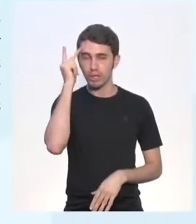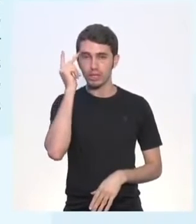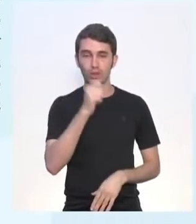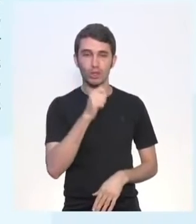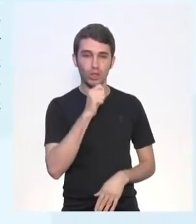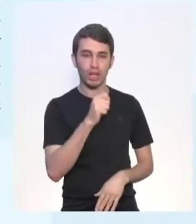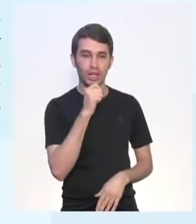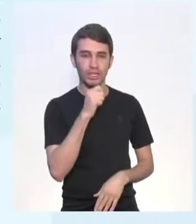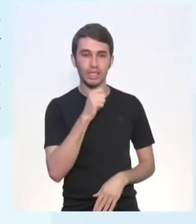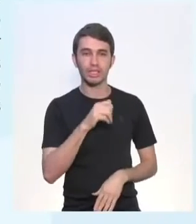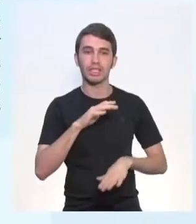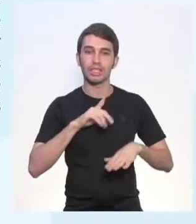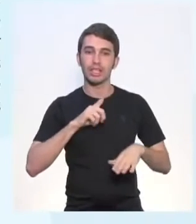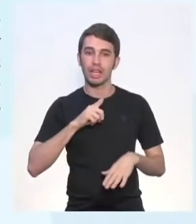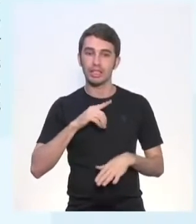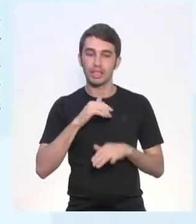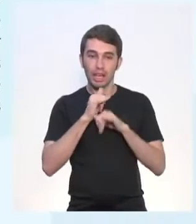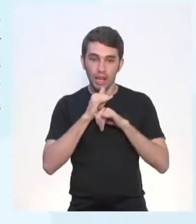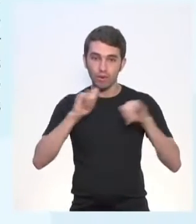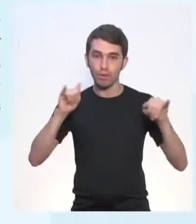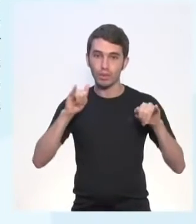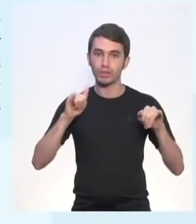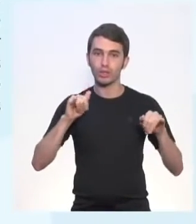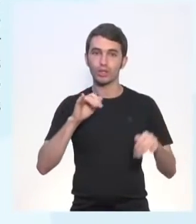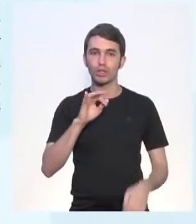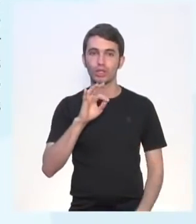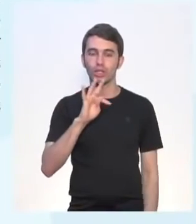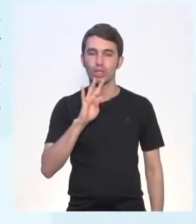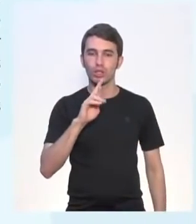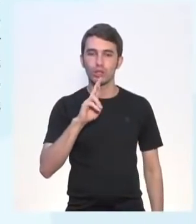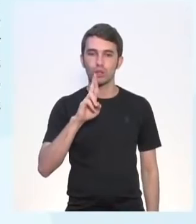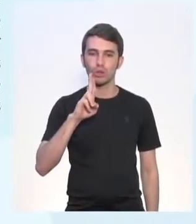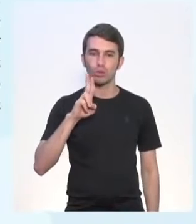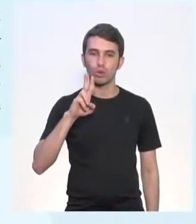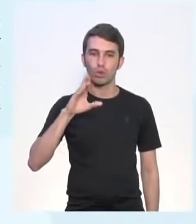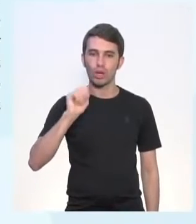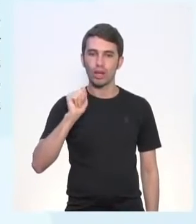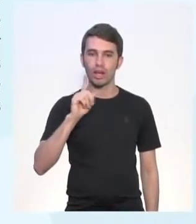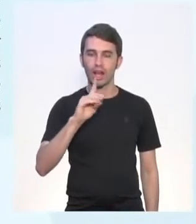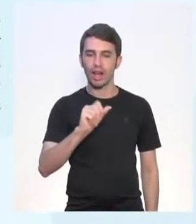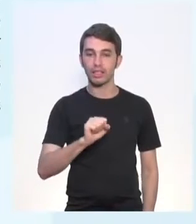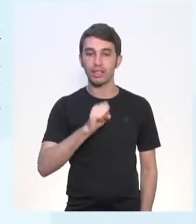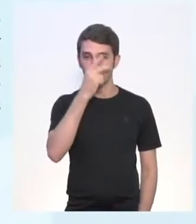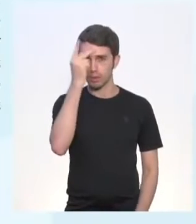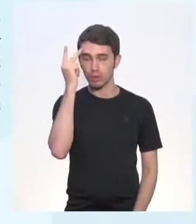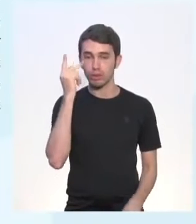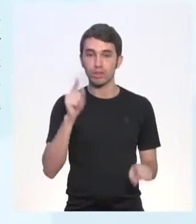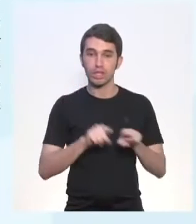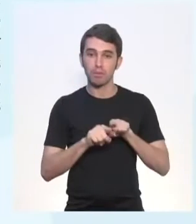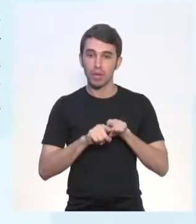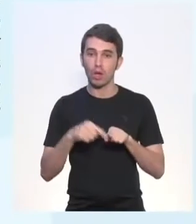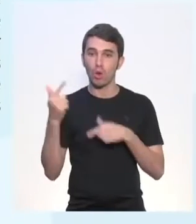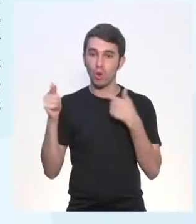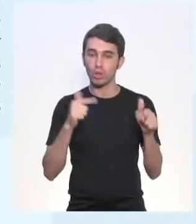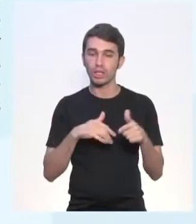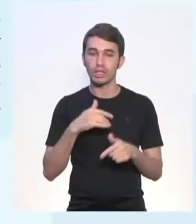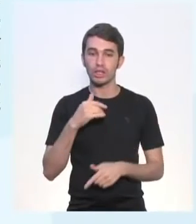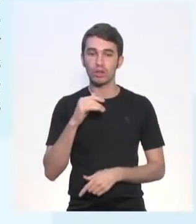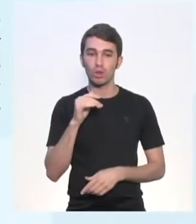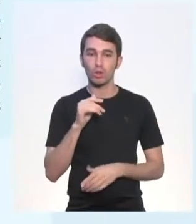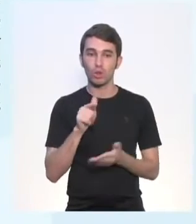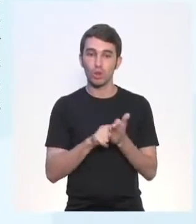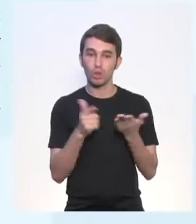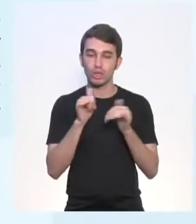às pessoas. Outras notícias falsas são disseminadas por grupos diversos, de política, de religião, de crenças variadas, que